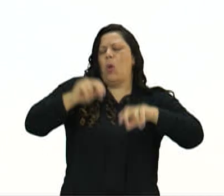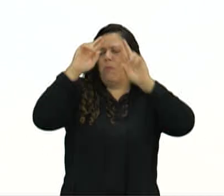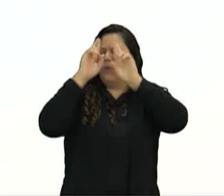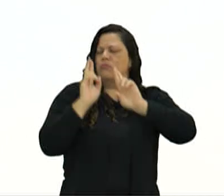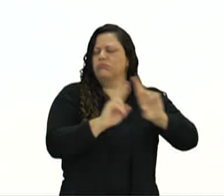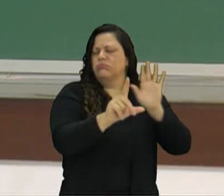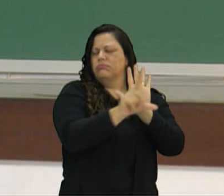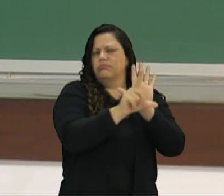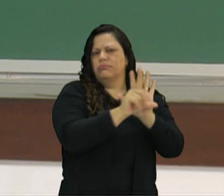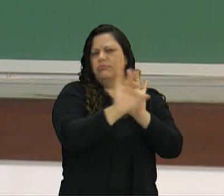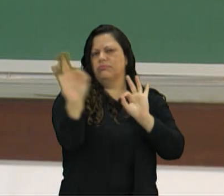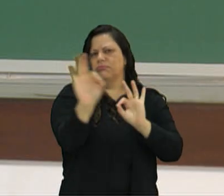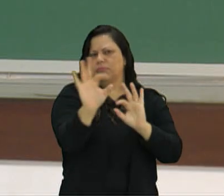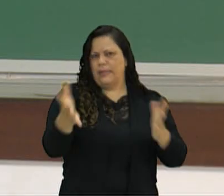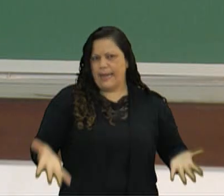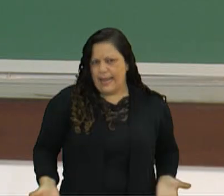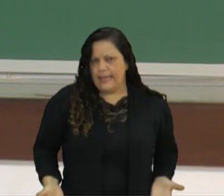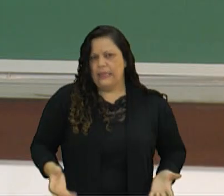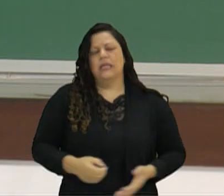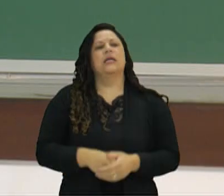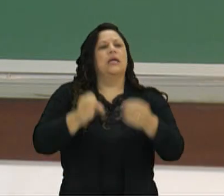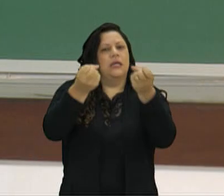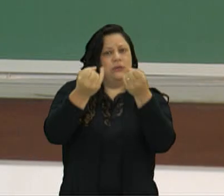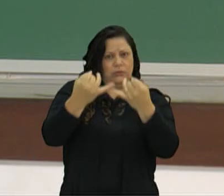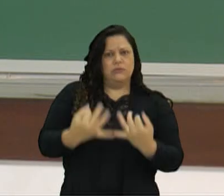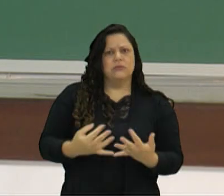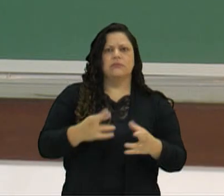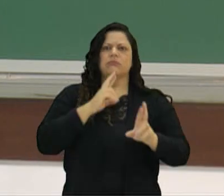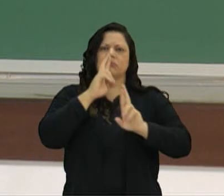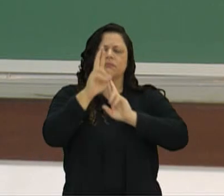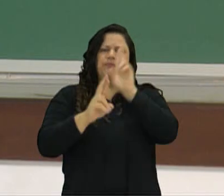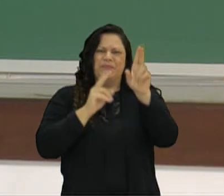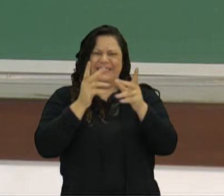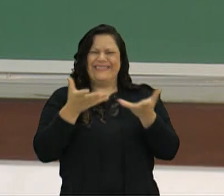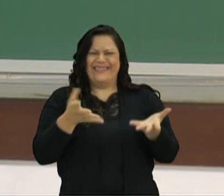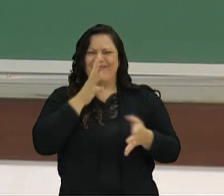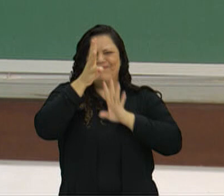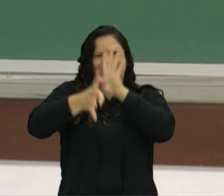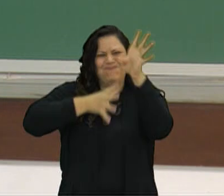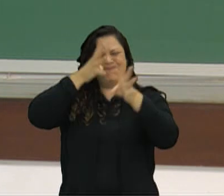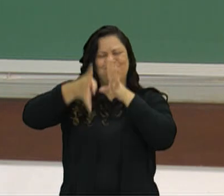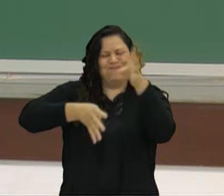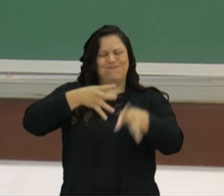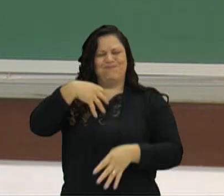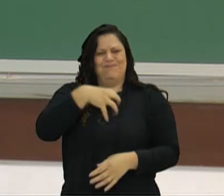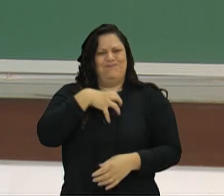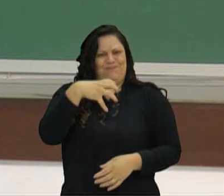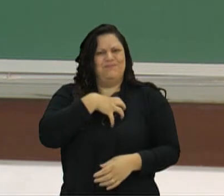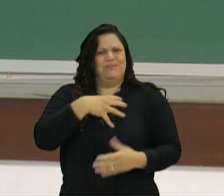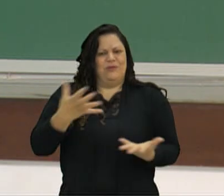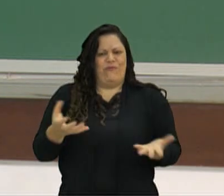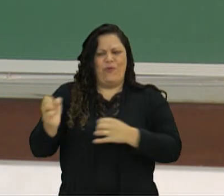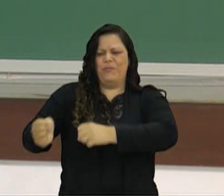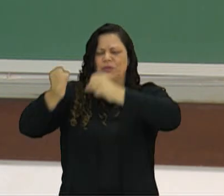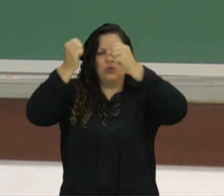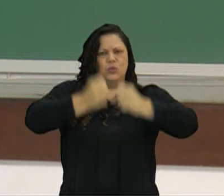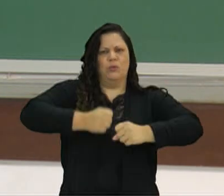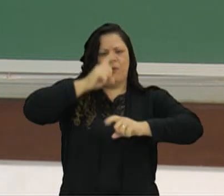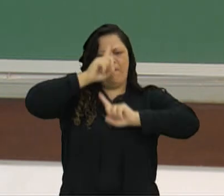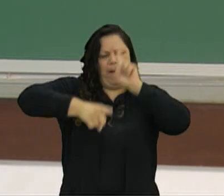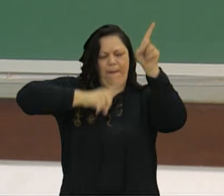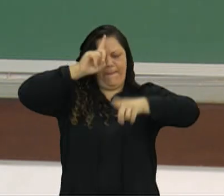à lei. Então, ele está falando aquilo ali, né, fazendo uma crítica a essa forma degenerada de poder, que é